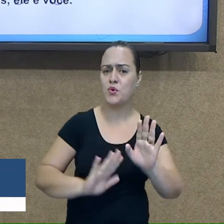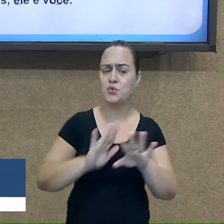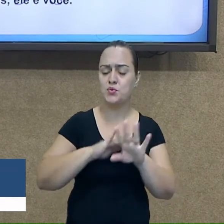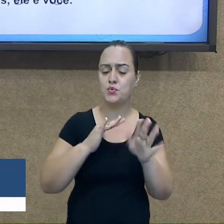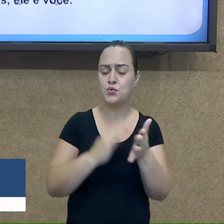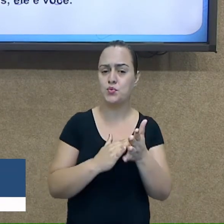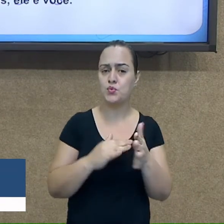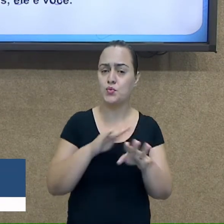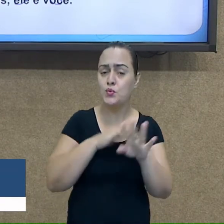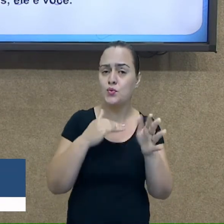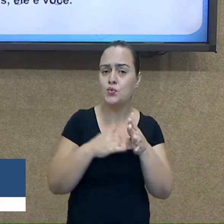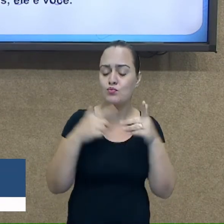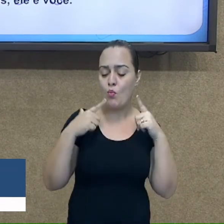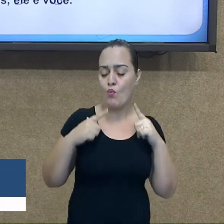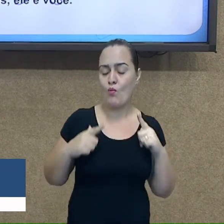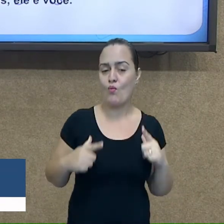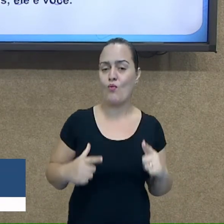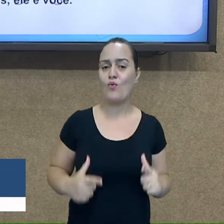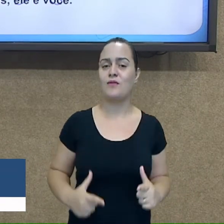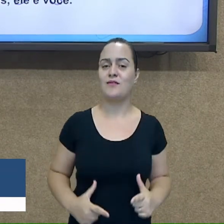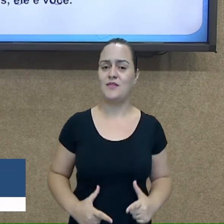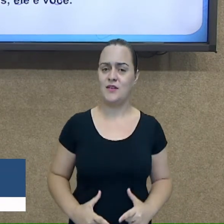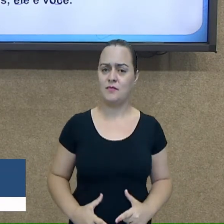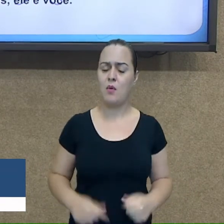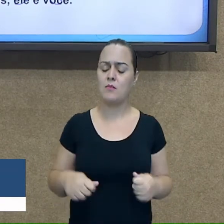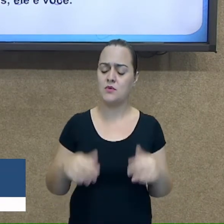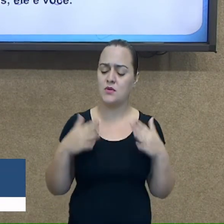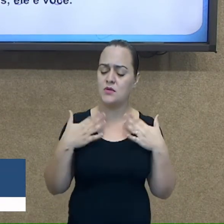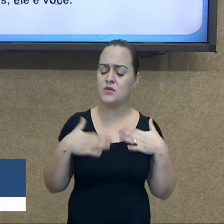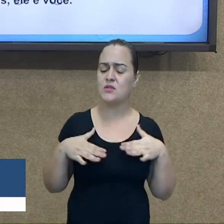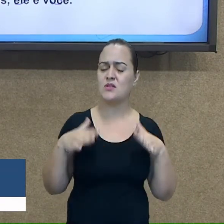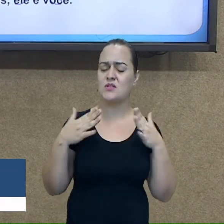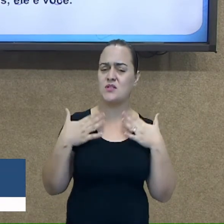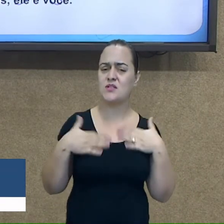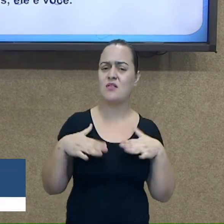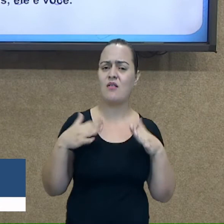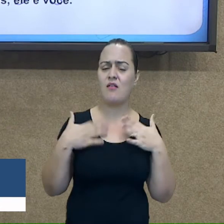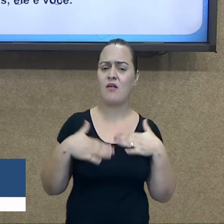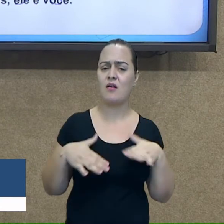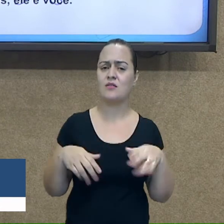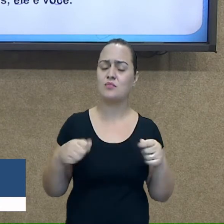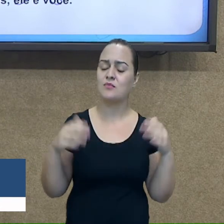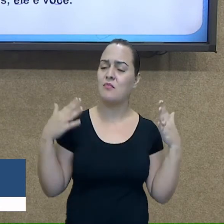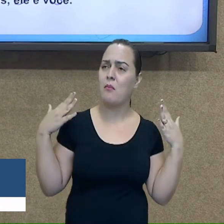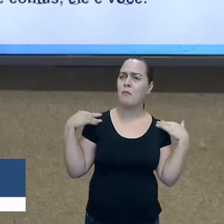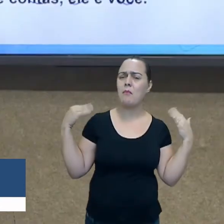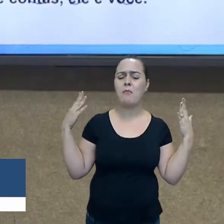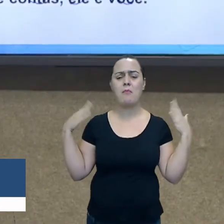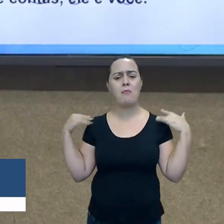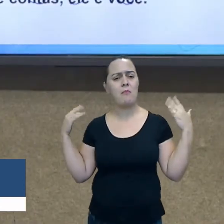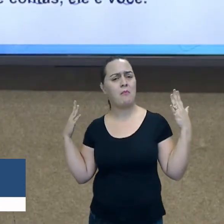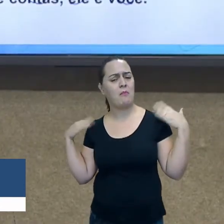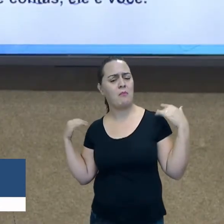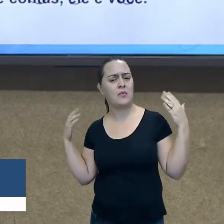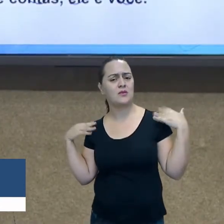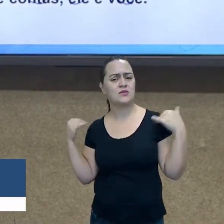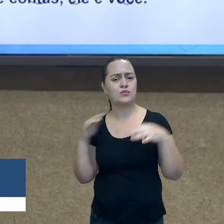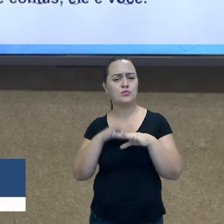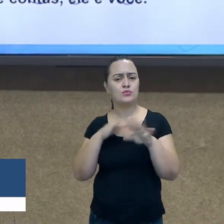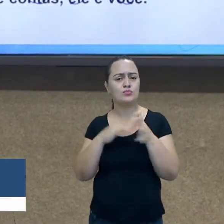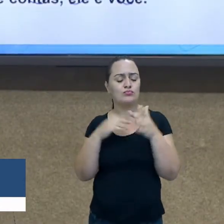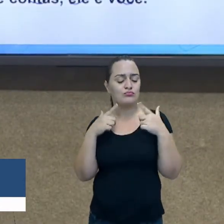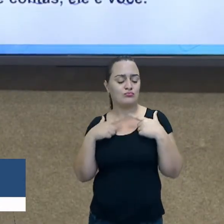O nosso organismo precisa de descanso, precisa de lazer, precisa de